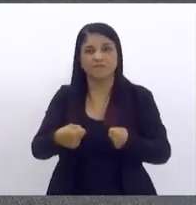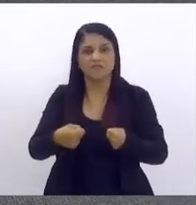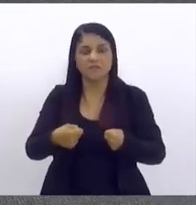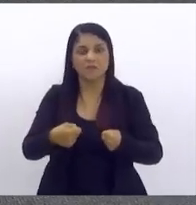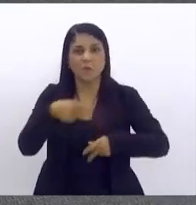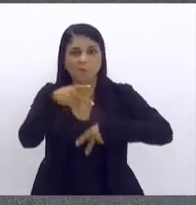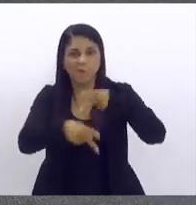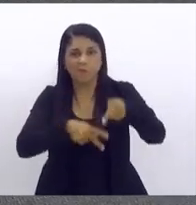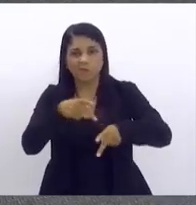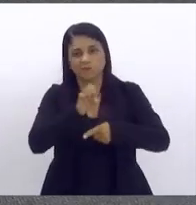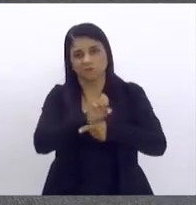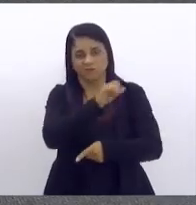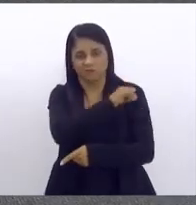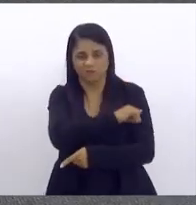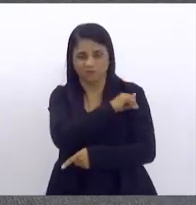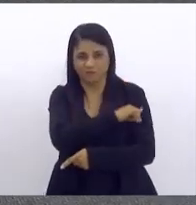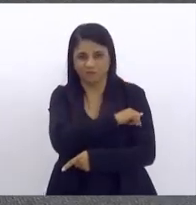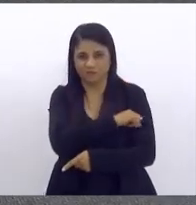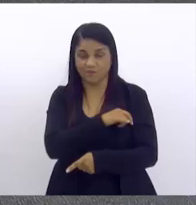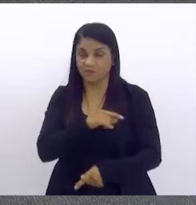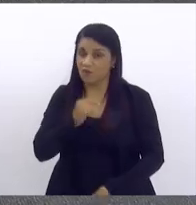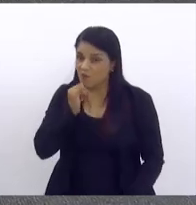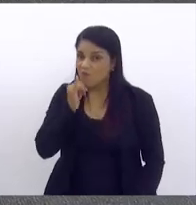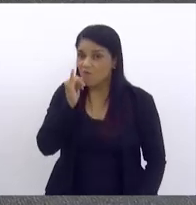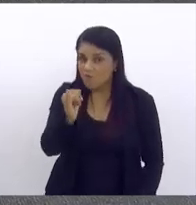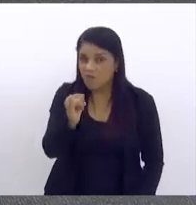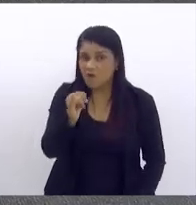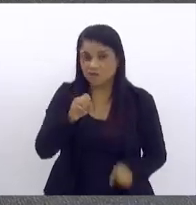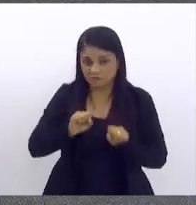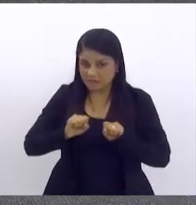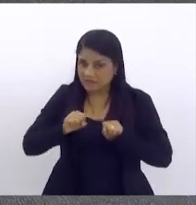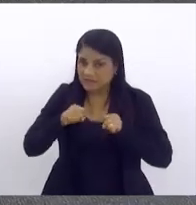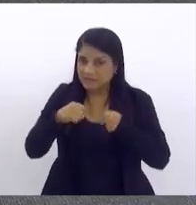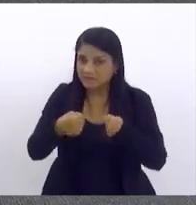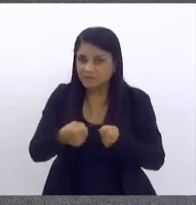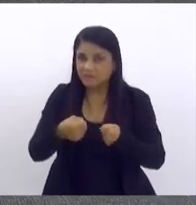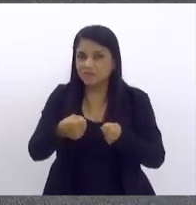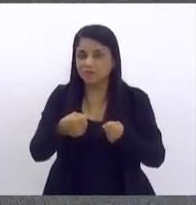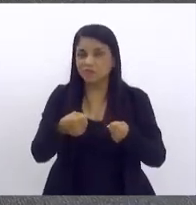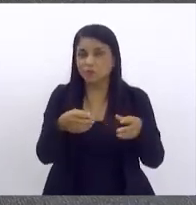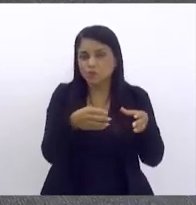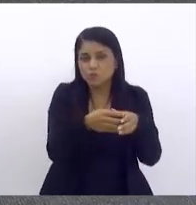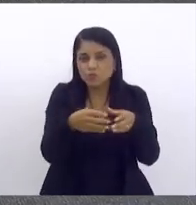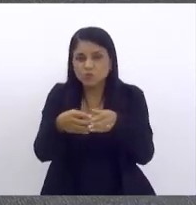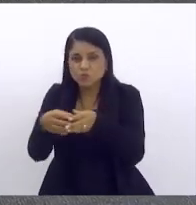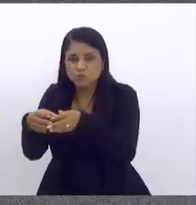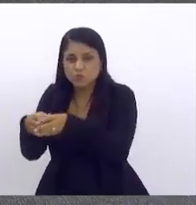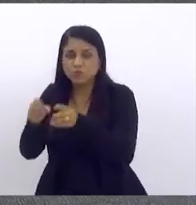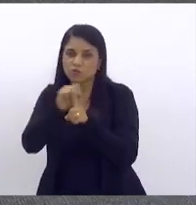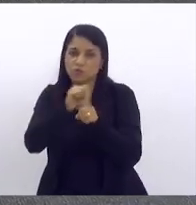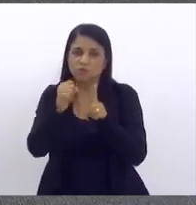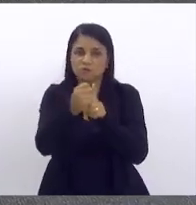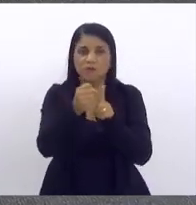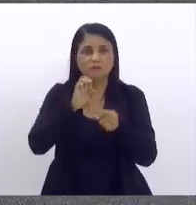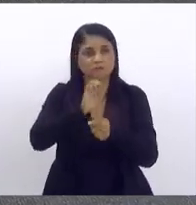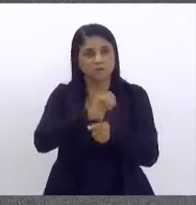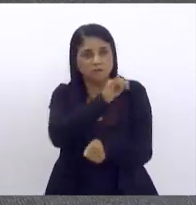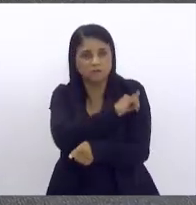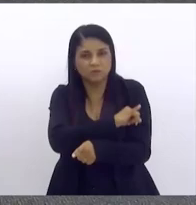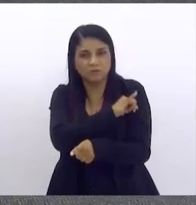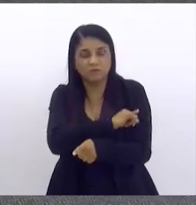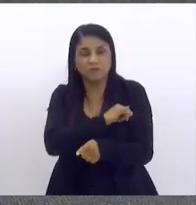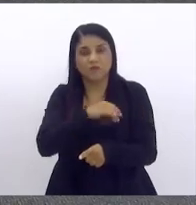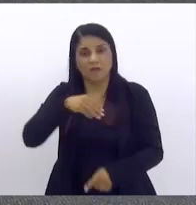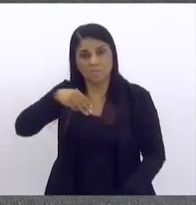eu digo você, deputado, nós estamos defendendo todas as classes sociais do Rio de Janeiro, porque essa máfia